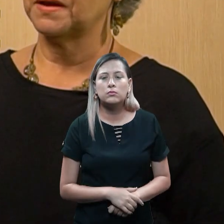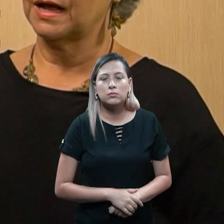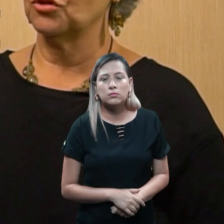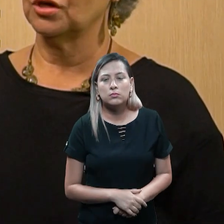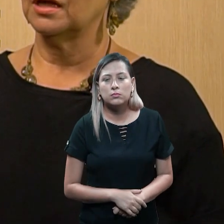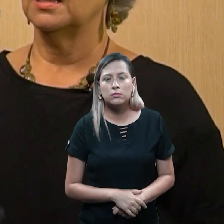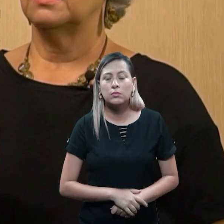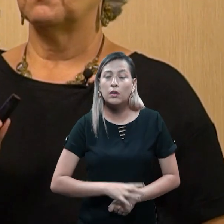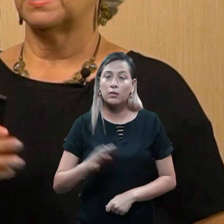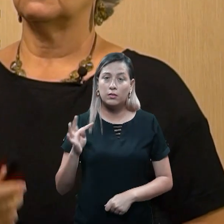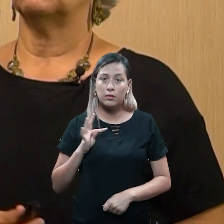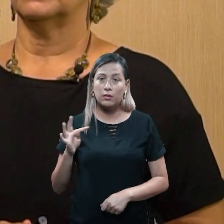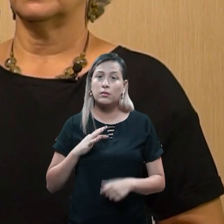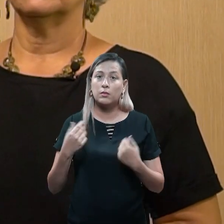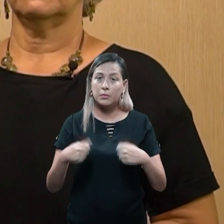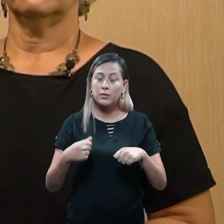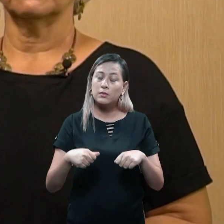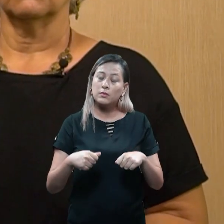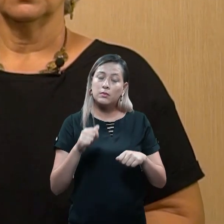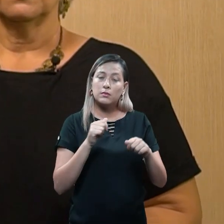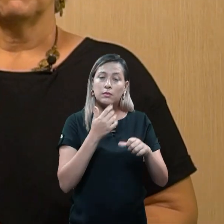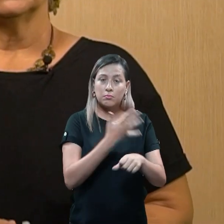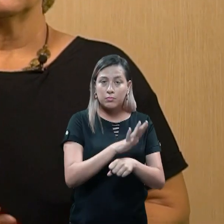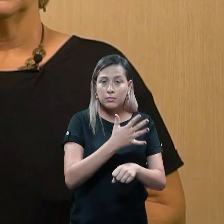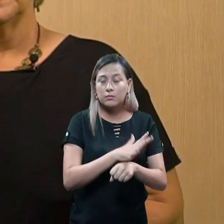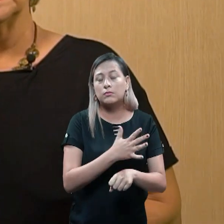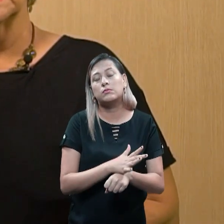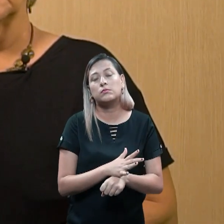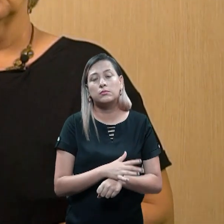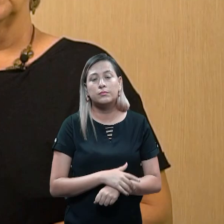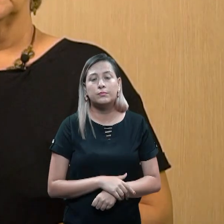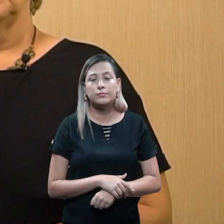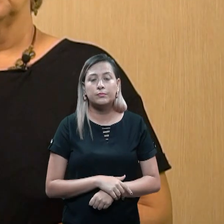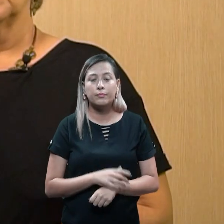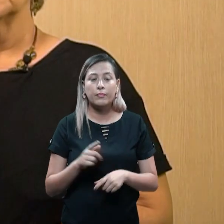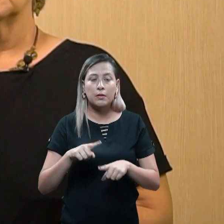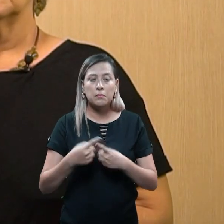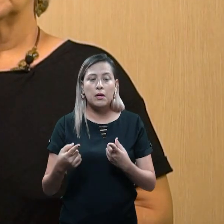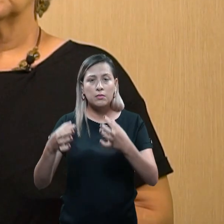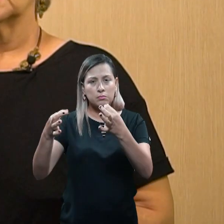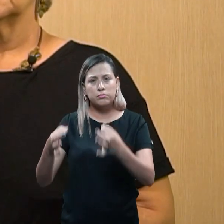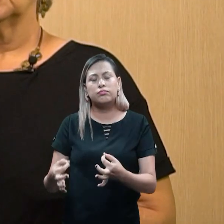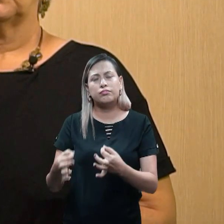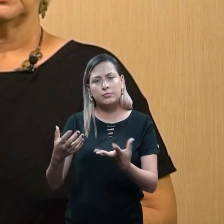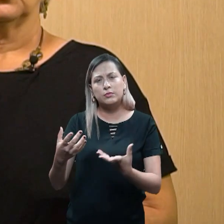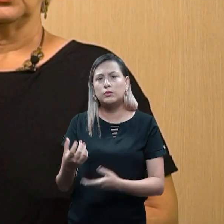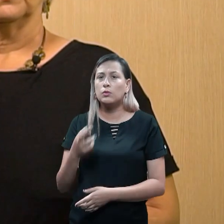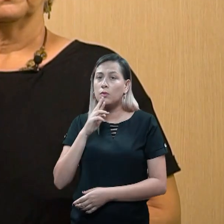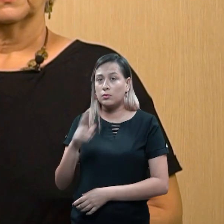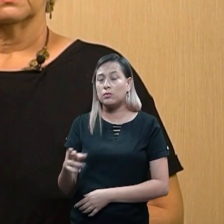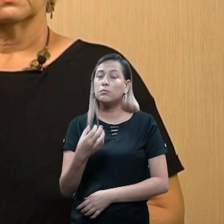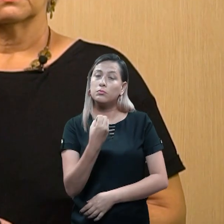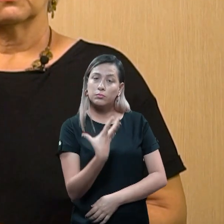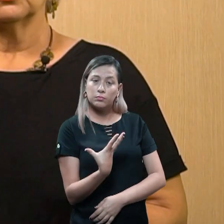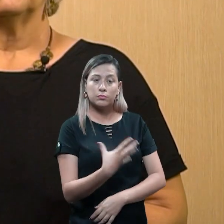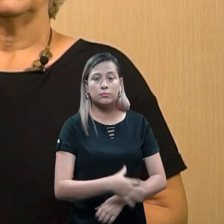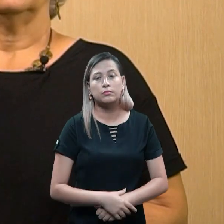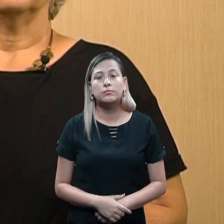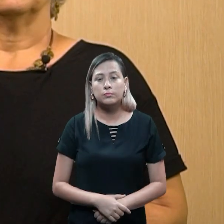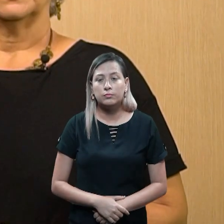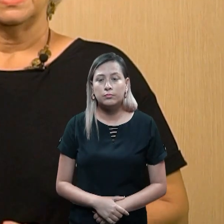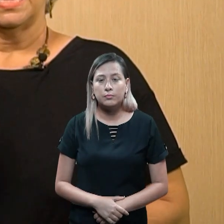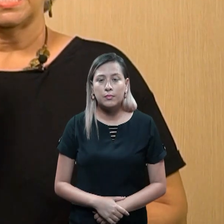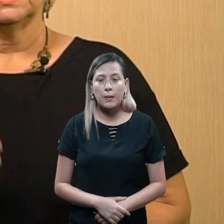muita prática para a sua realização. Mas quando realizada corretamente, o resultado é bastante satisfatório. Muito